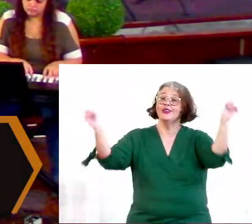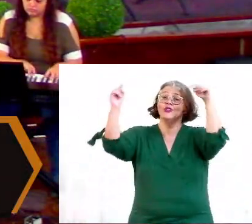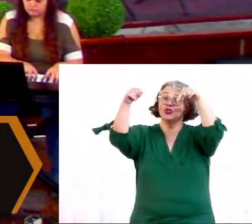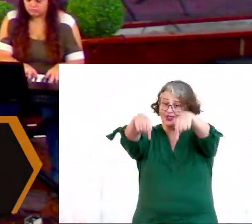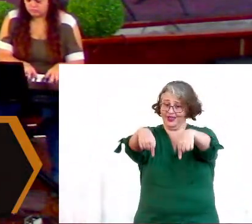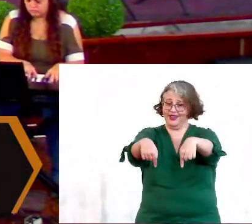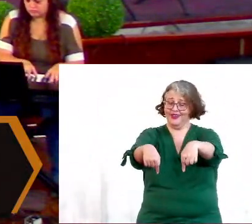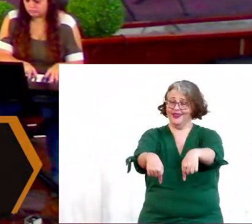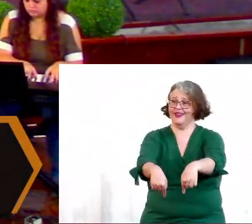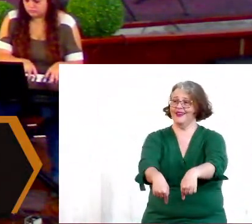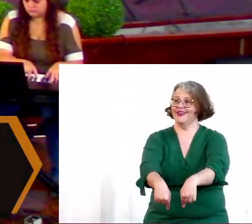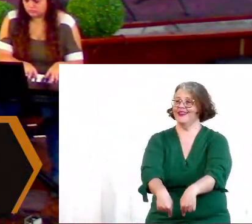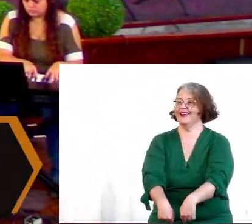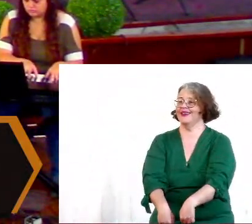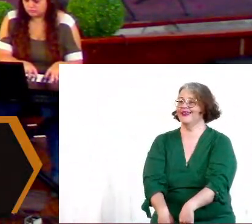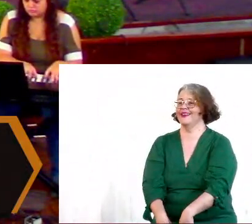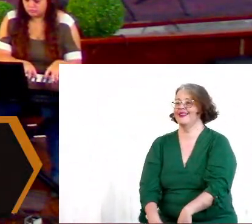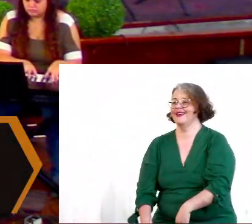presente aqui.